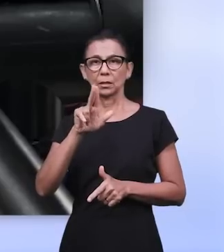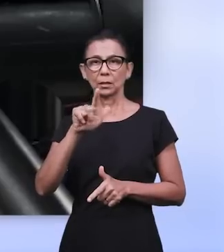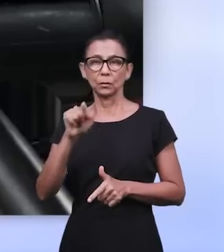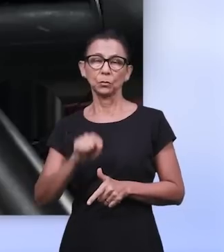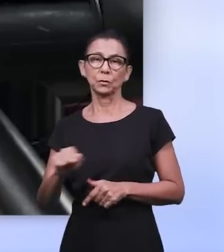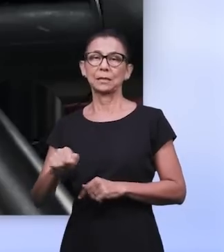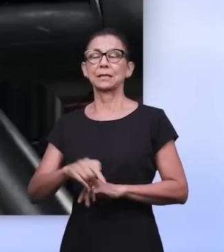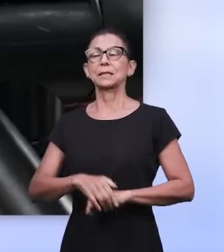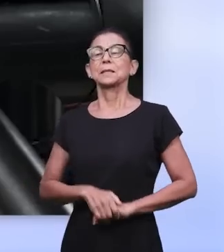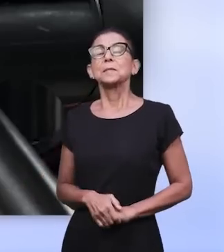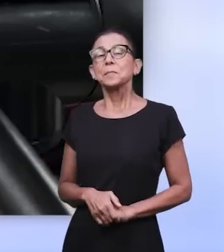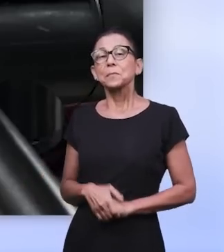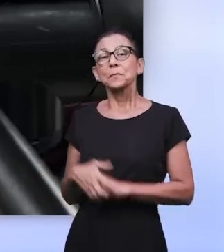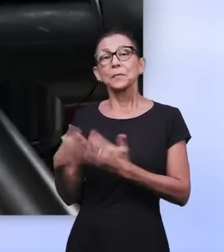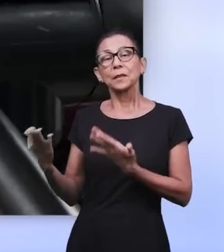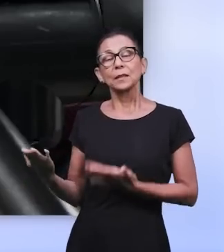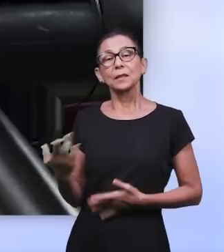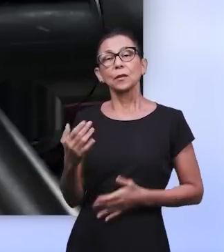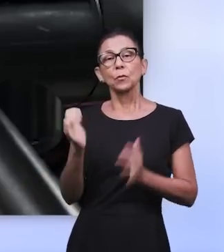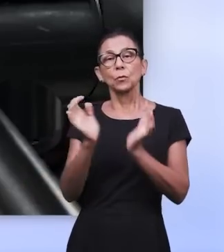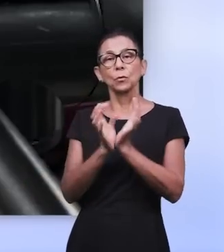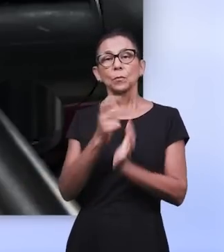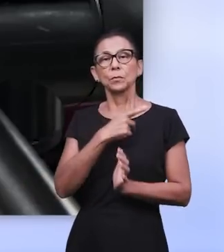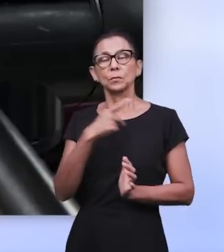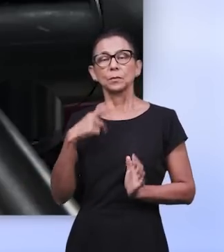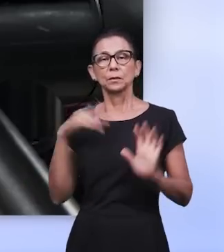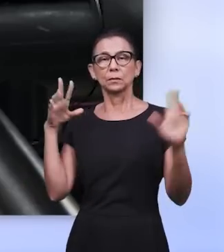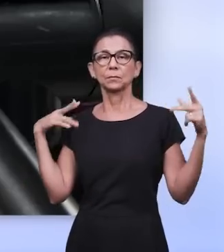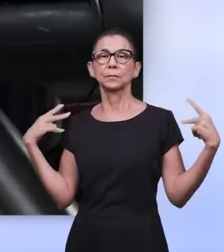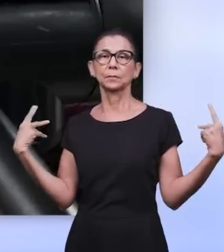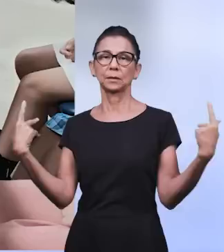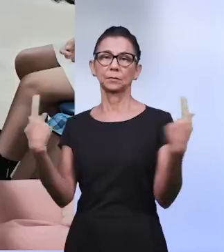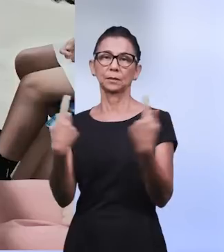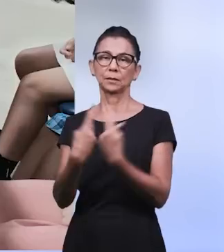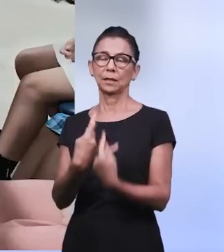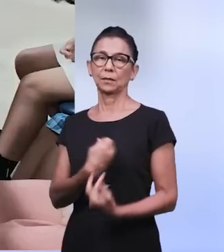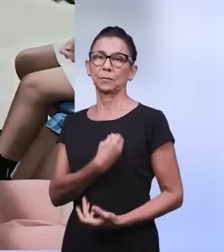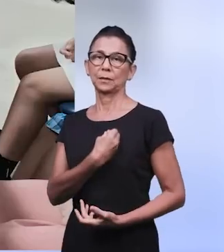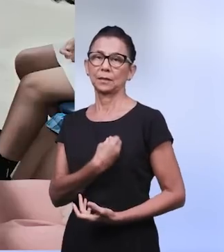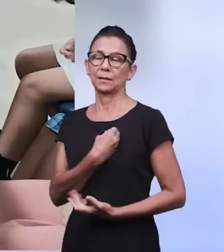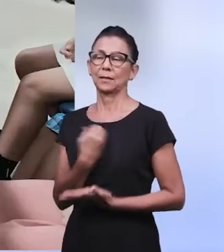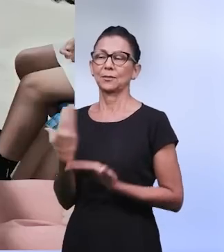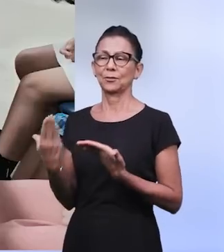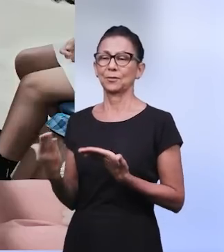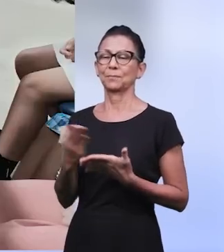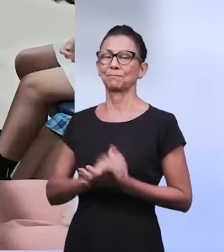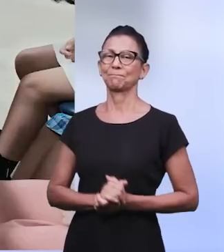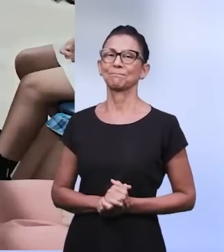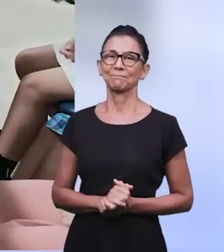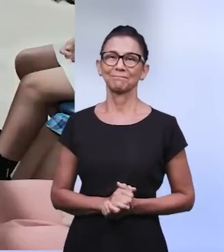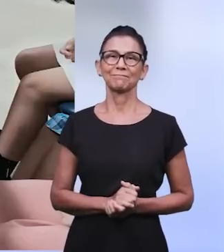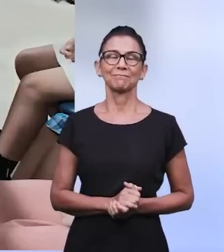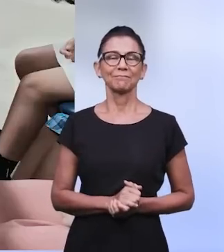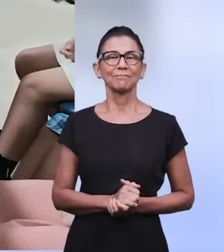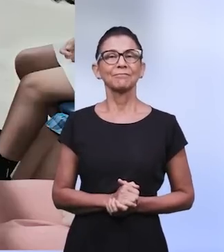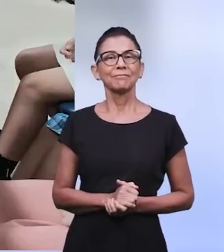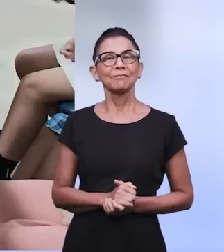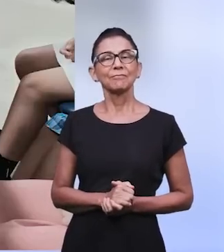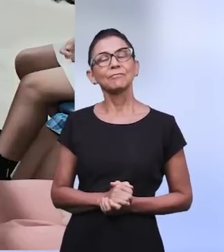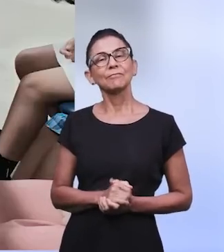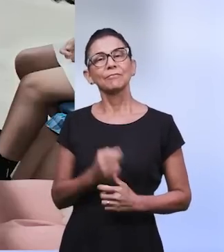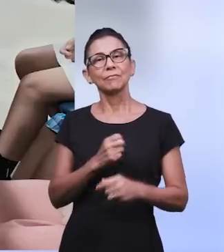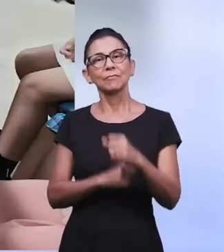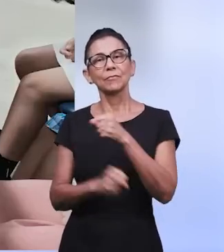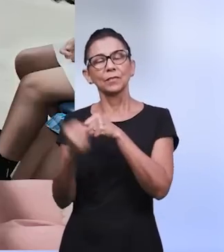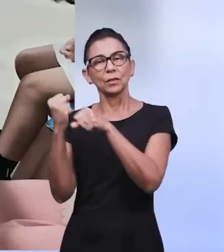do Conselho Presbiteral, como o pastor Amadeu Loureiro e o pastor Alexandre Gueiros. Em outubro de 2022 ocorreu